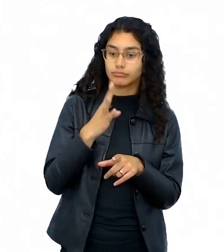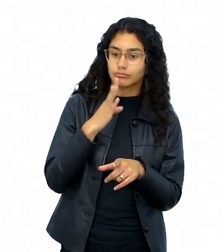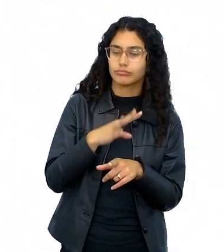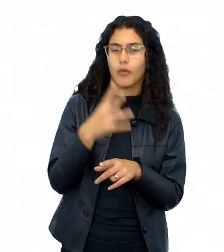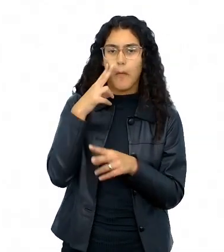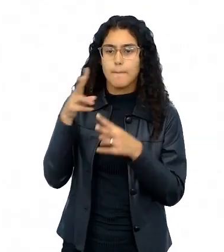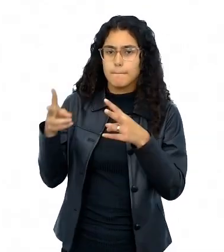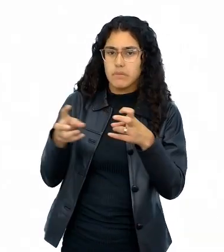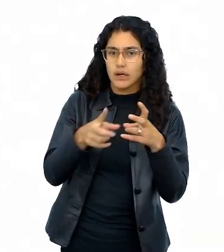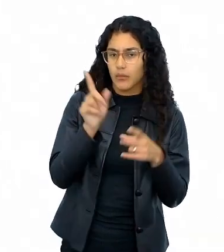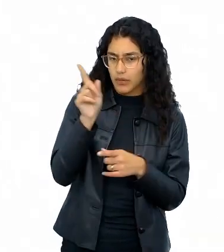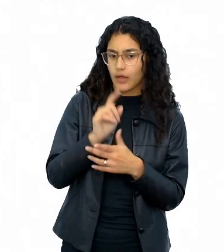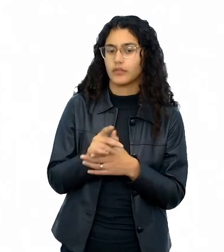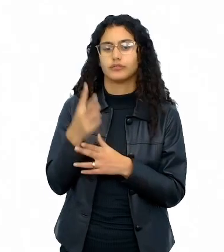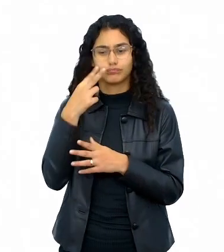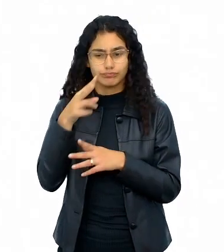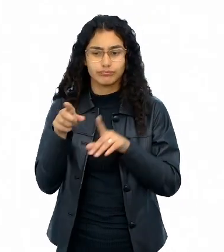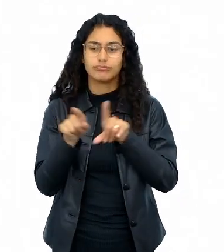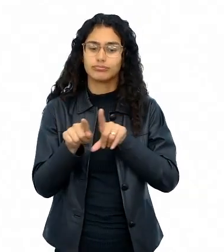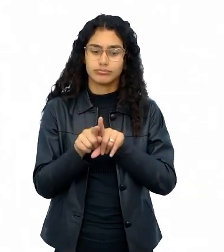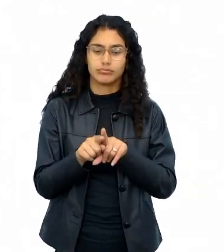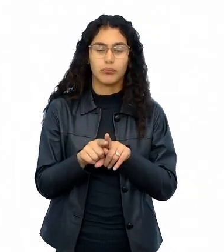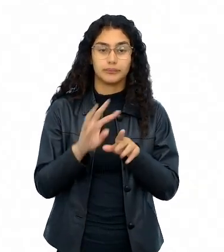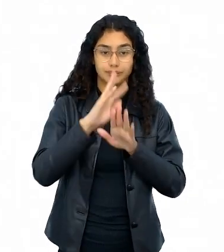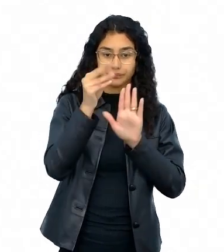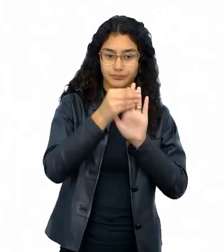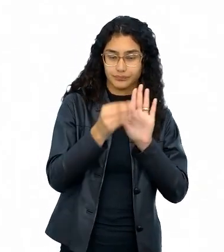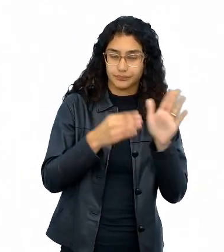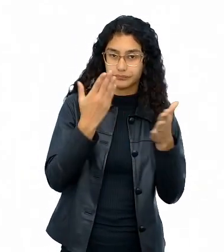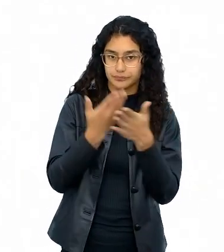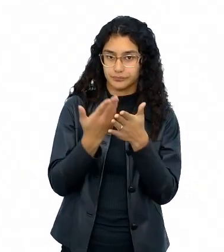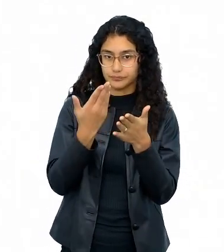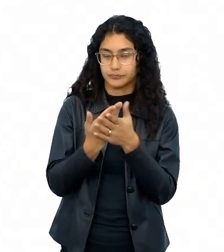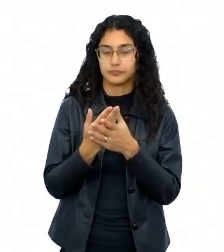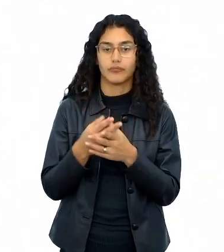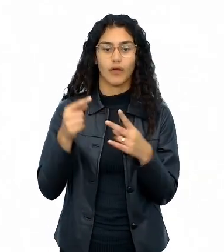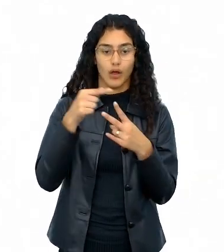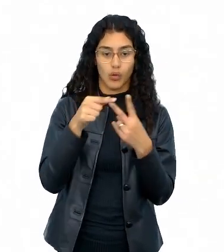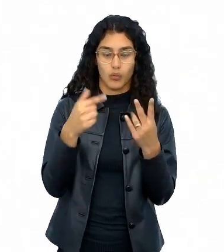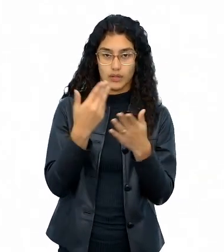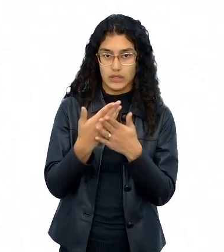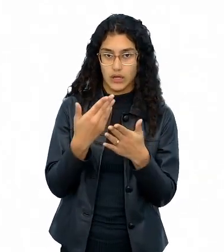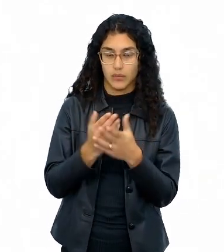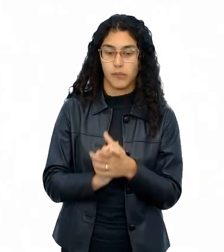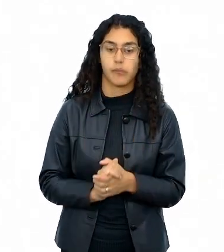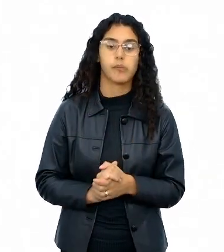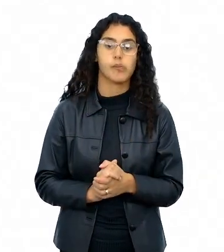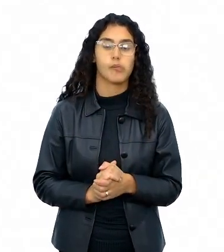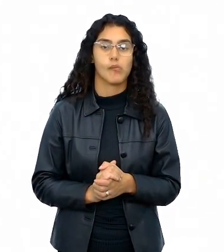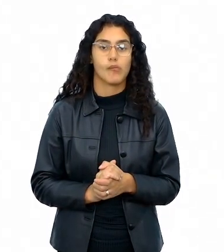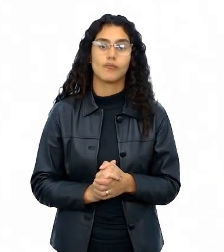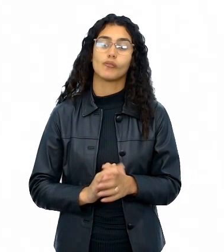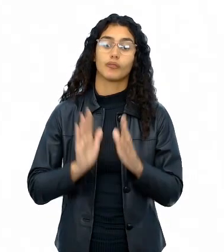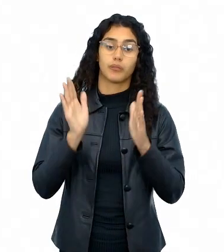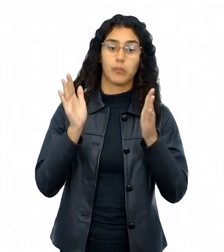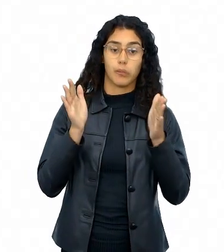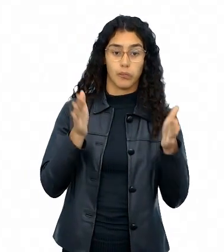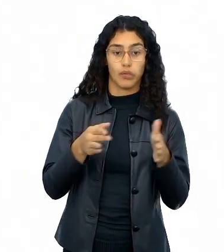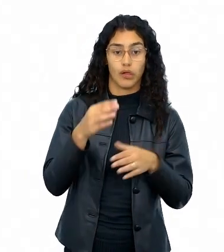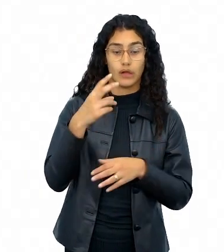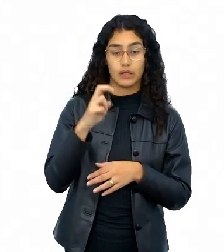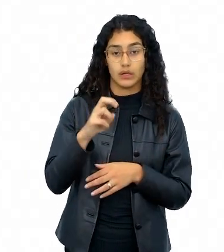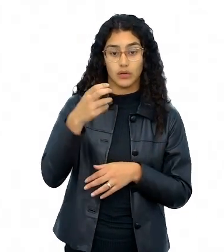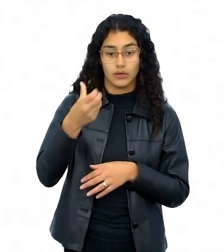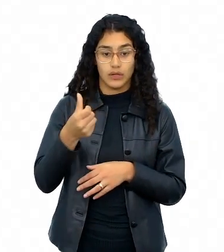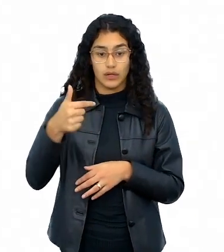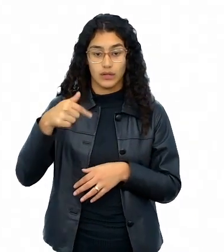uma olhada lá que vocês vão gostar dessa aula, dessas duas aulas. Agora vamos na 5,